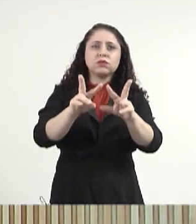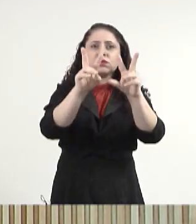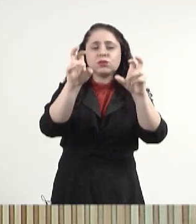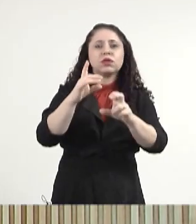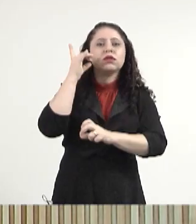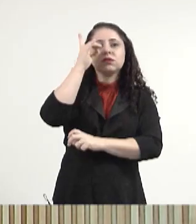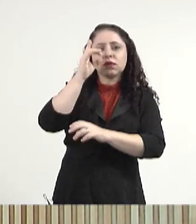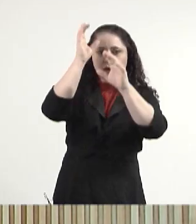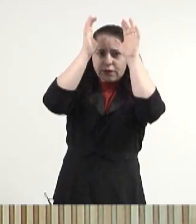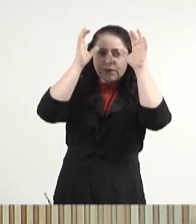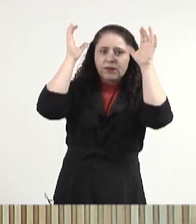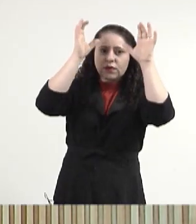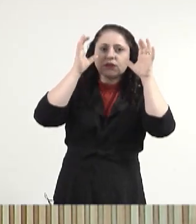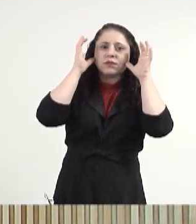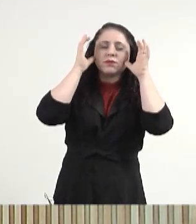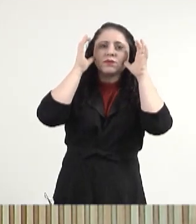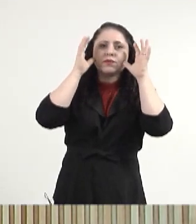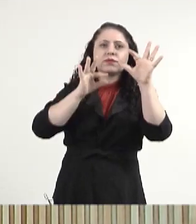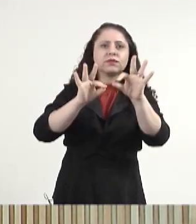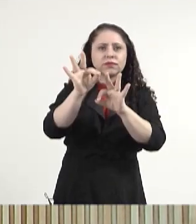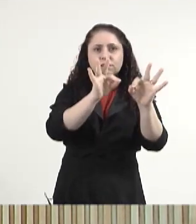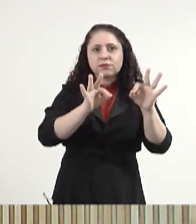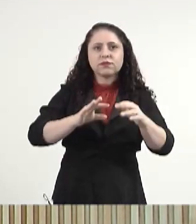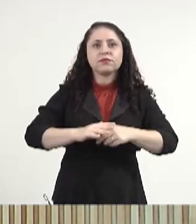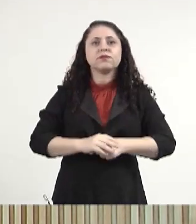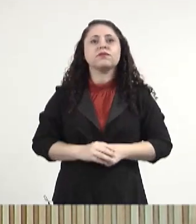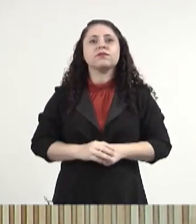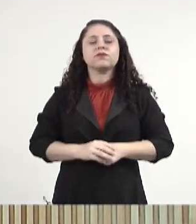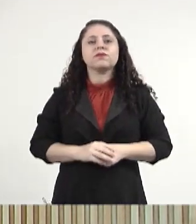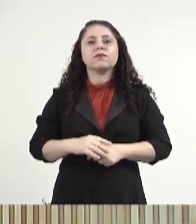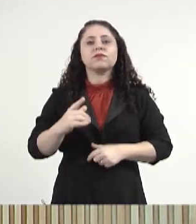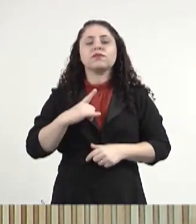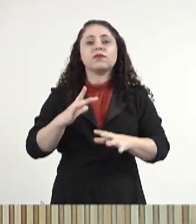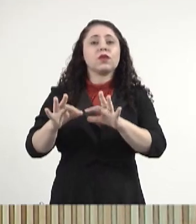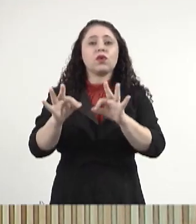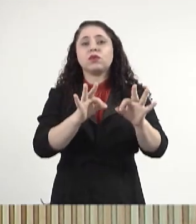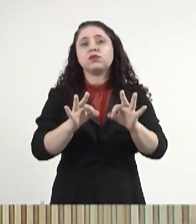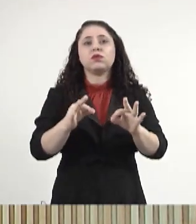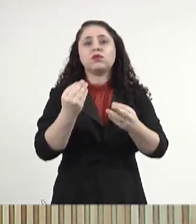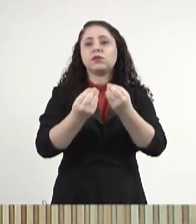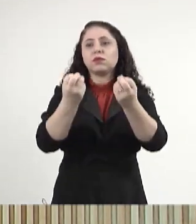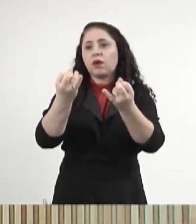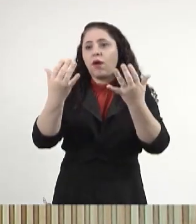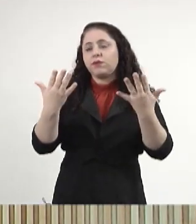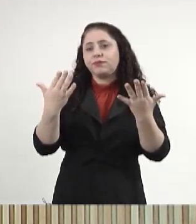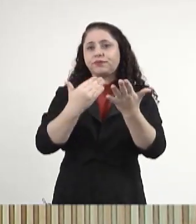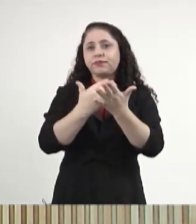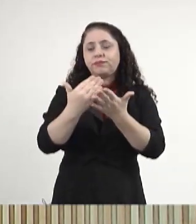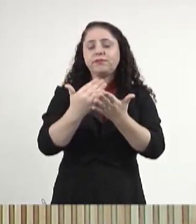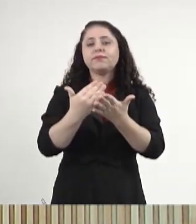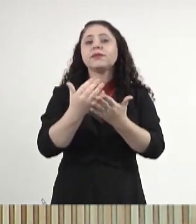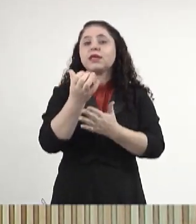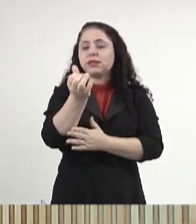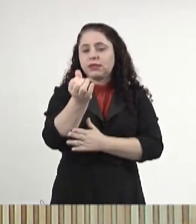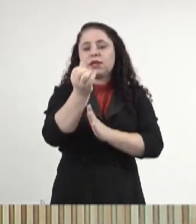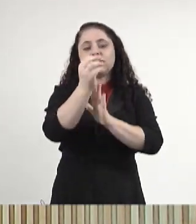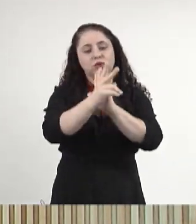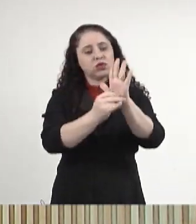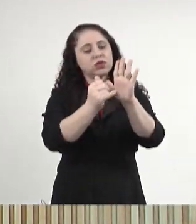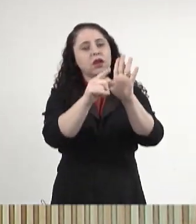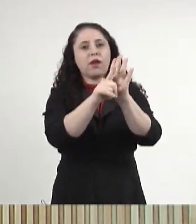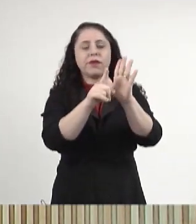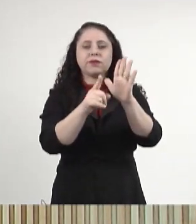deputado Caravina, enquanto a gente faz esses ajustes? A gente está arrumando, então, como eu disse inicialmente, 6